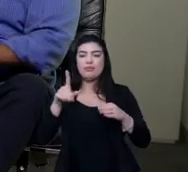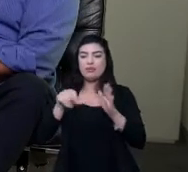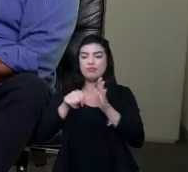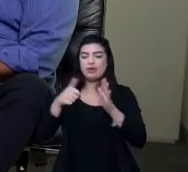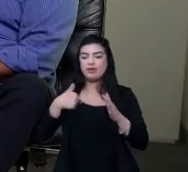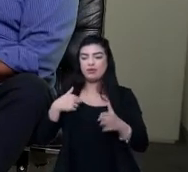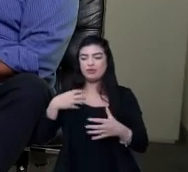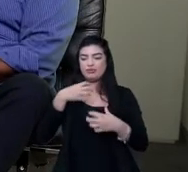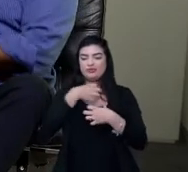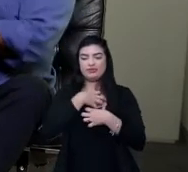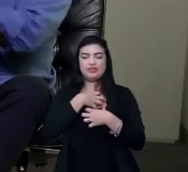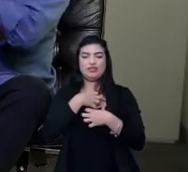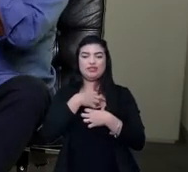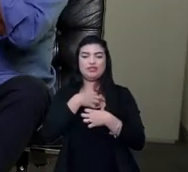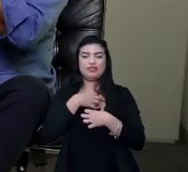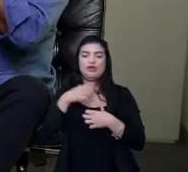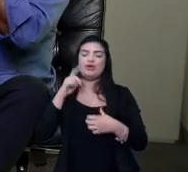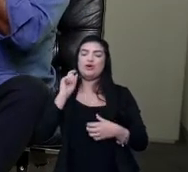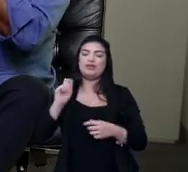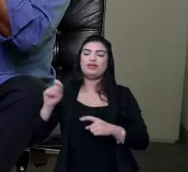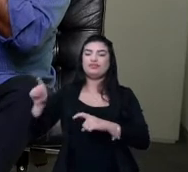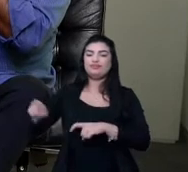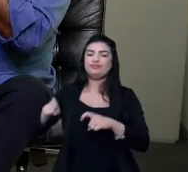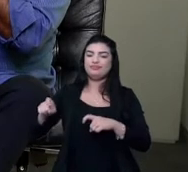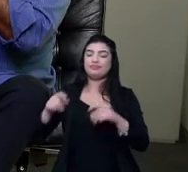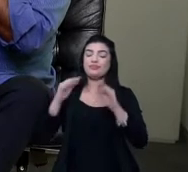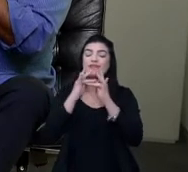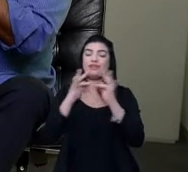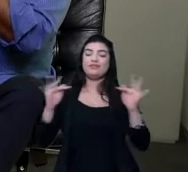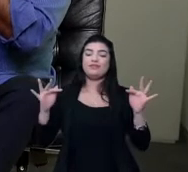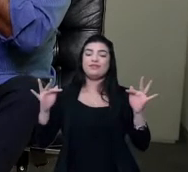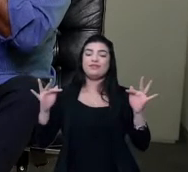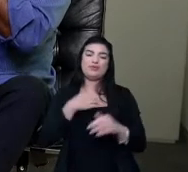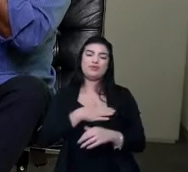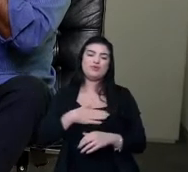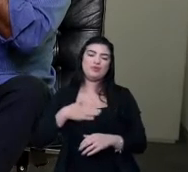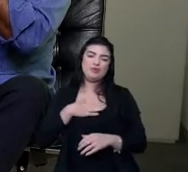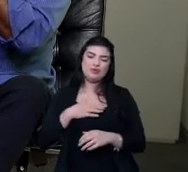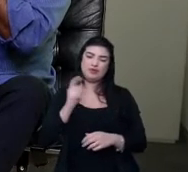coisa que é sertaneja. E tem uma frase assim que eu gosto muito, que fala assim, eu até escrevi